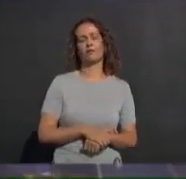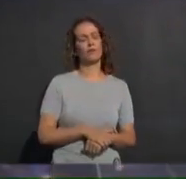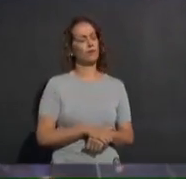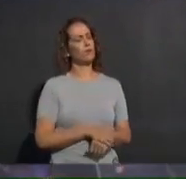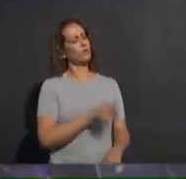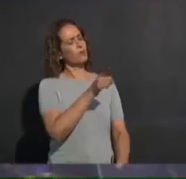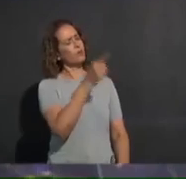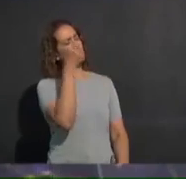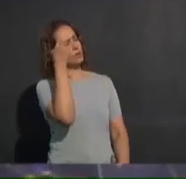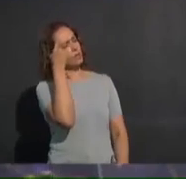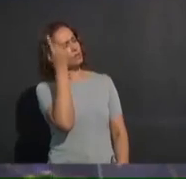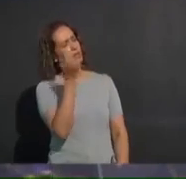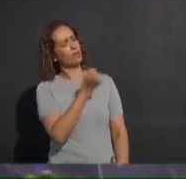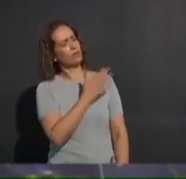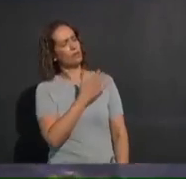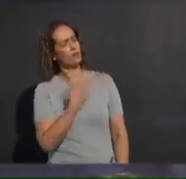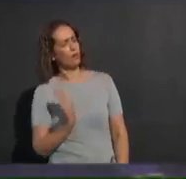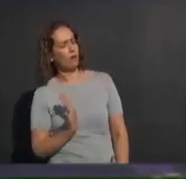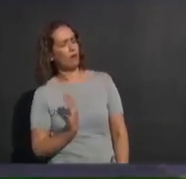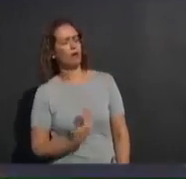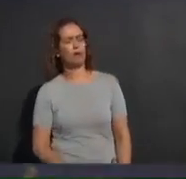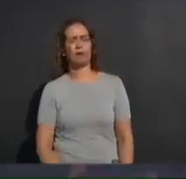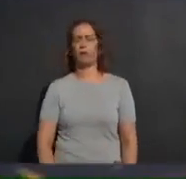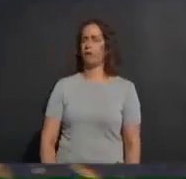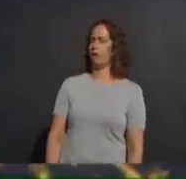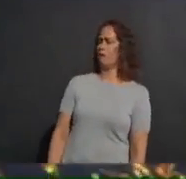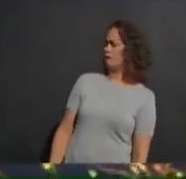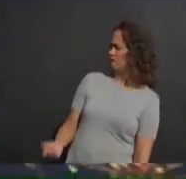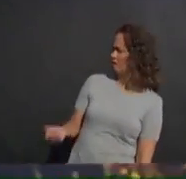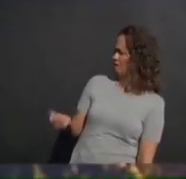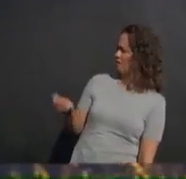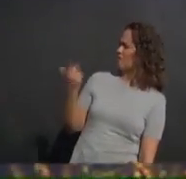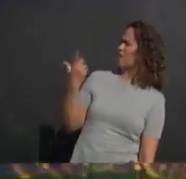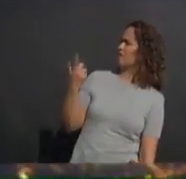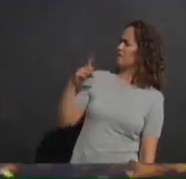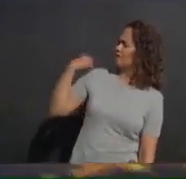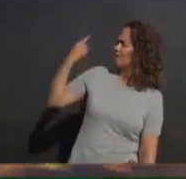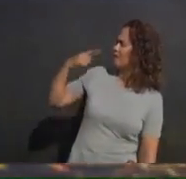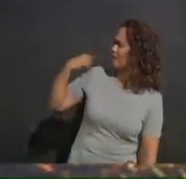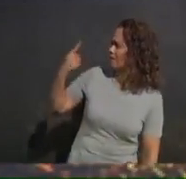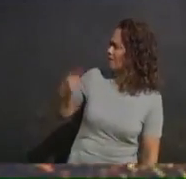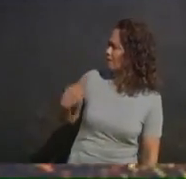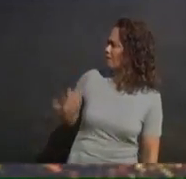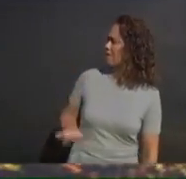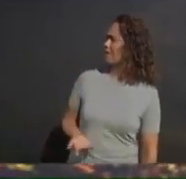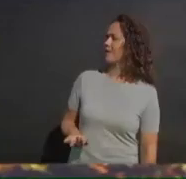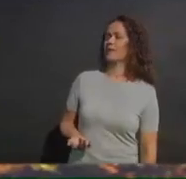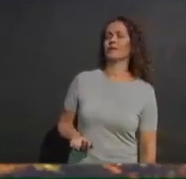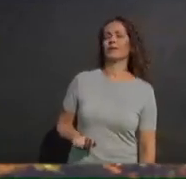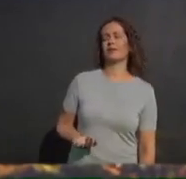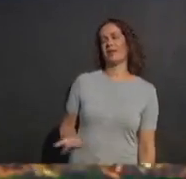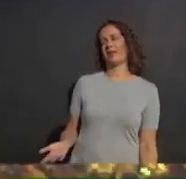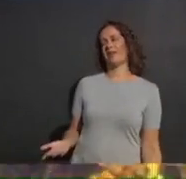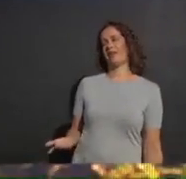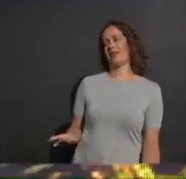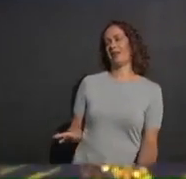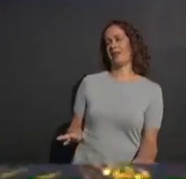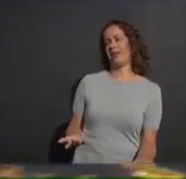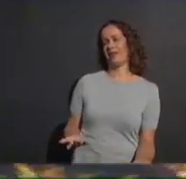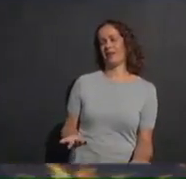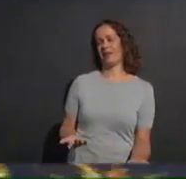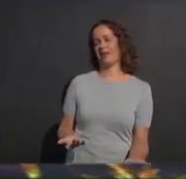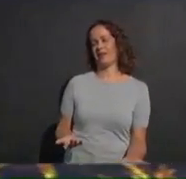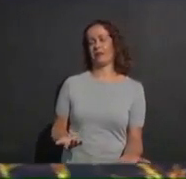matar? Que isso, velho? Você está doido? Ah, eu estava